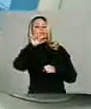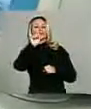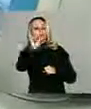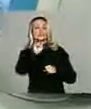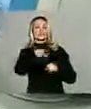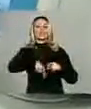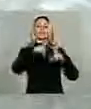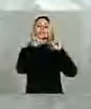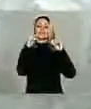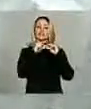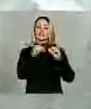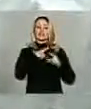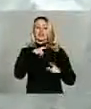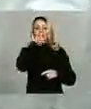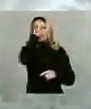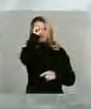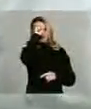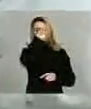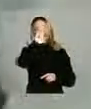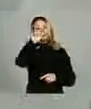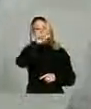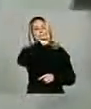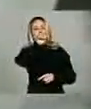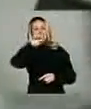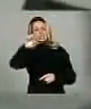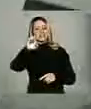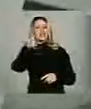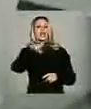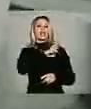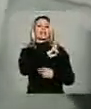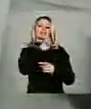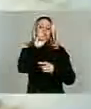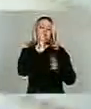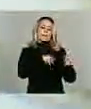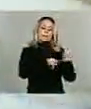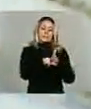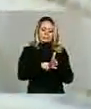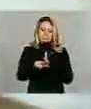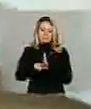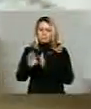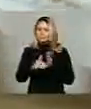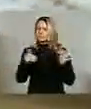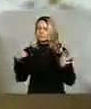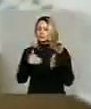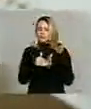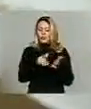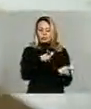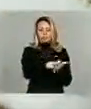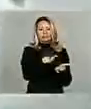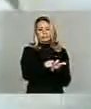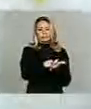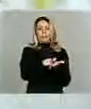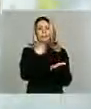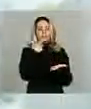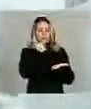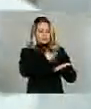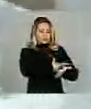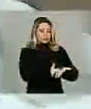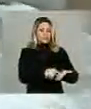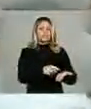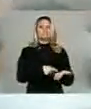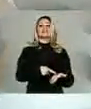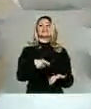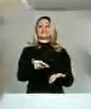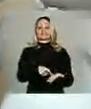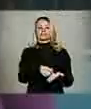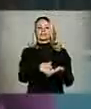Distrito Federal, o hospital de base é responsável pelo diagnóstico de todas as amostras coletadas nos postos